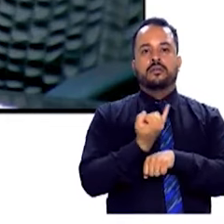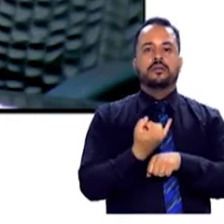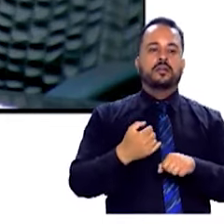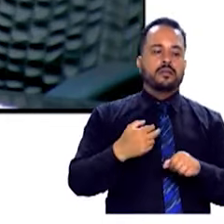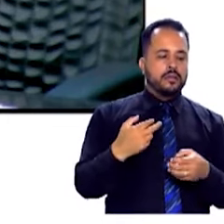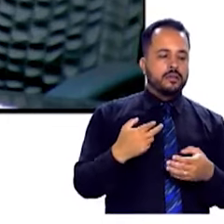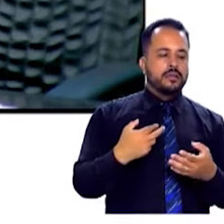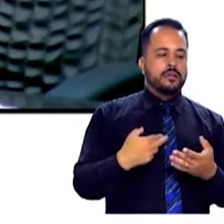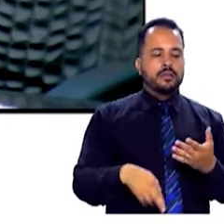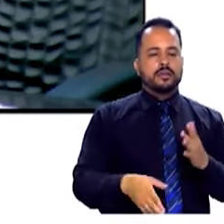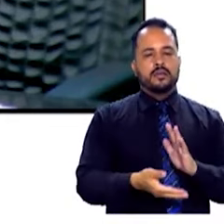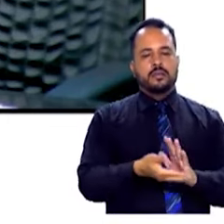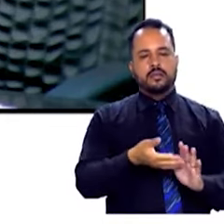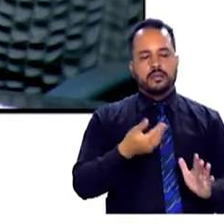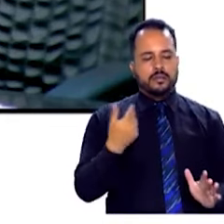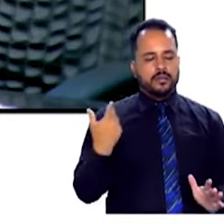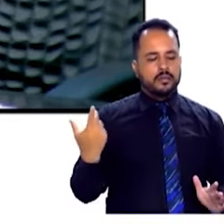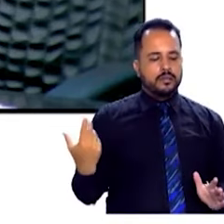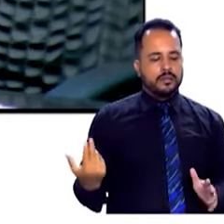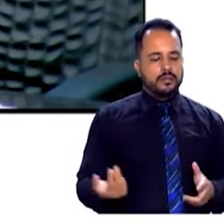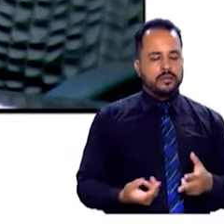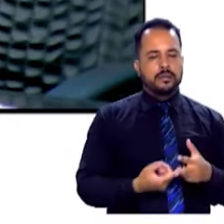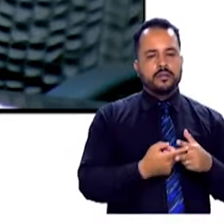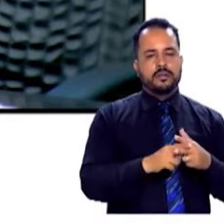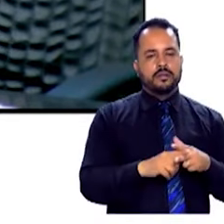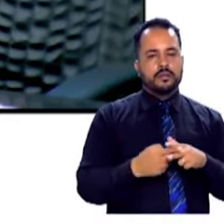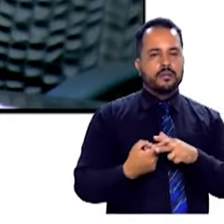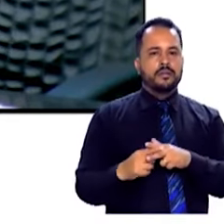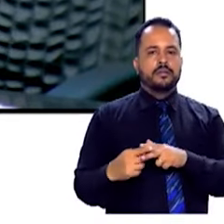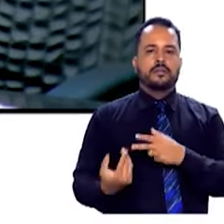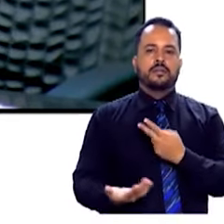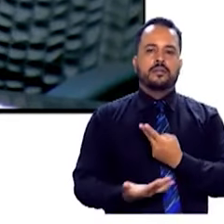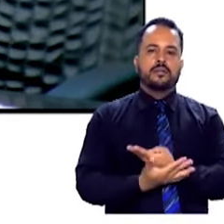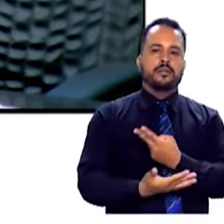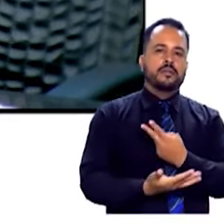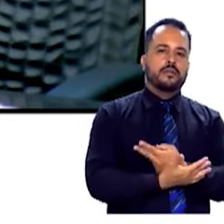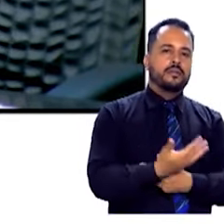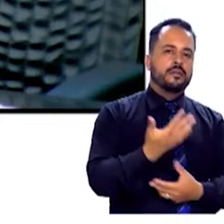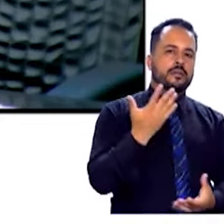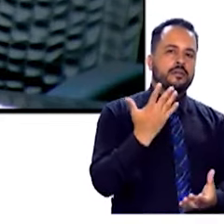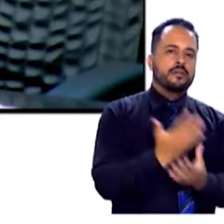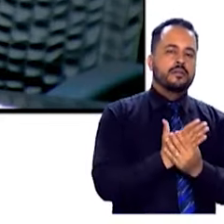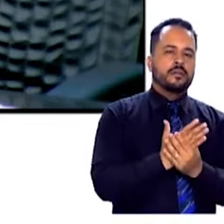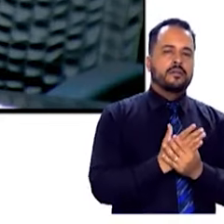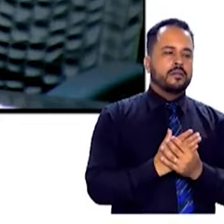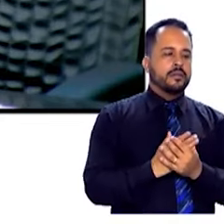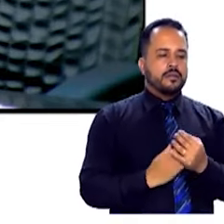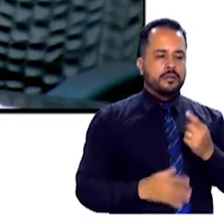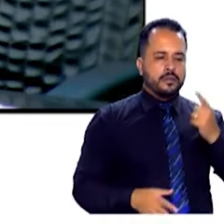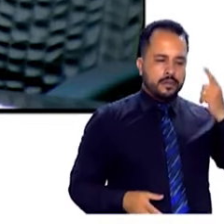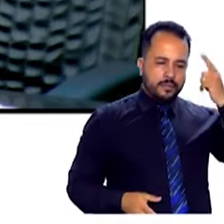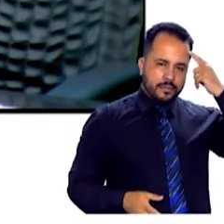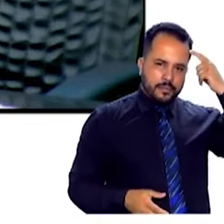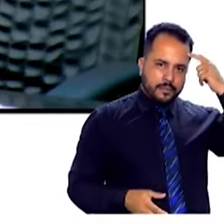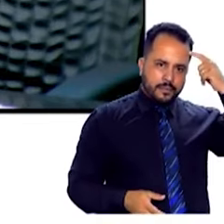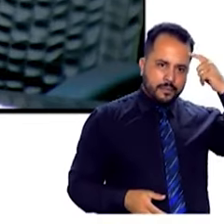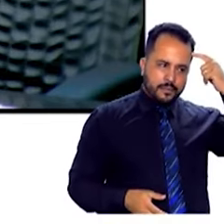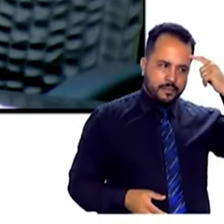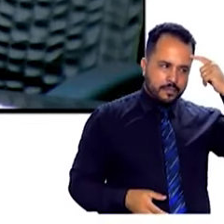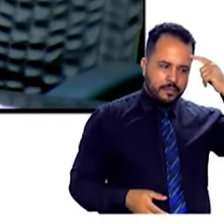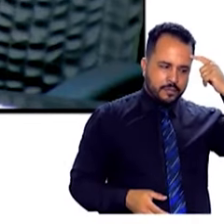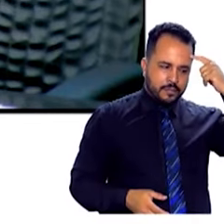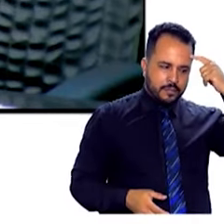Porque todo o resto uma vez presente a relevância eh perde a a razão de ser então Eh inclusive isso já tá